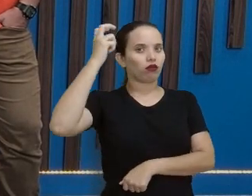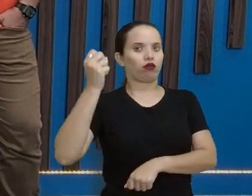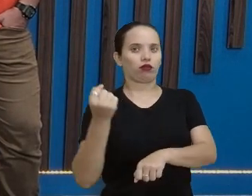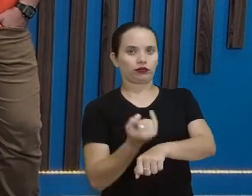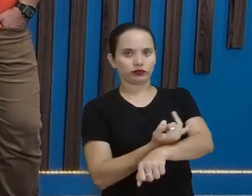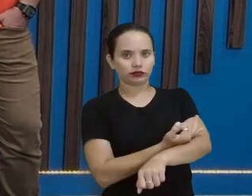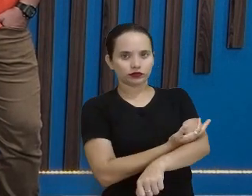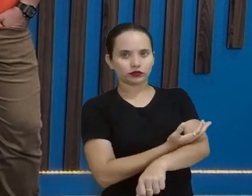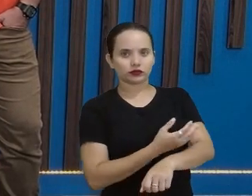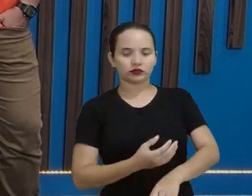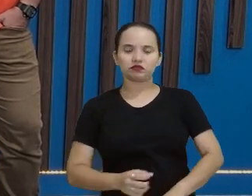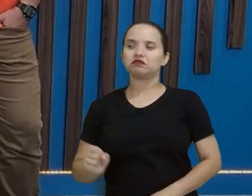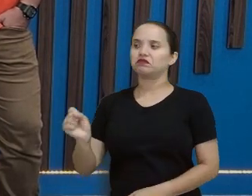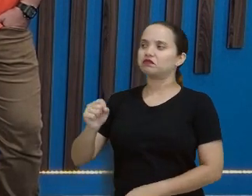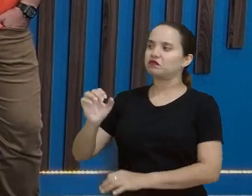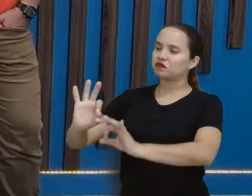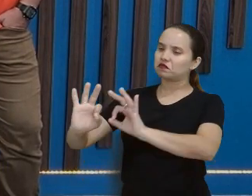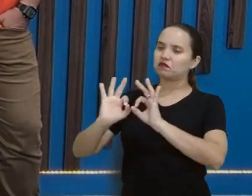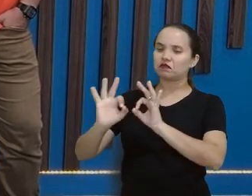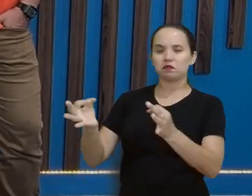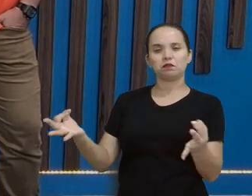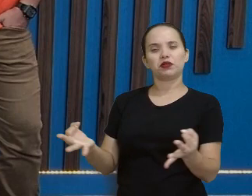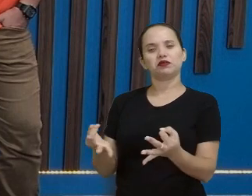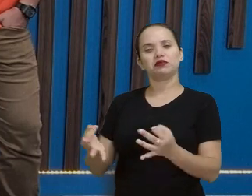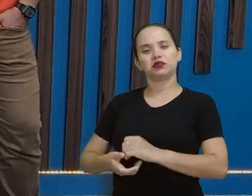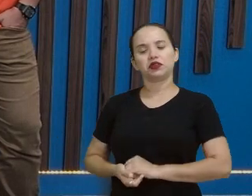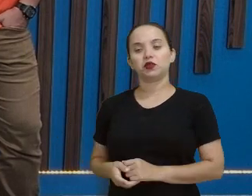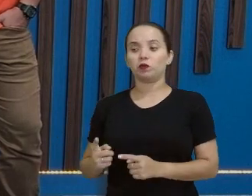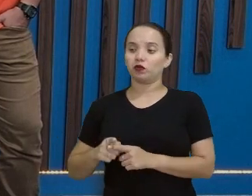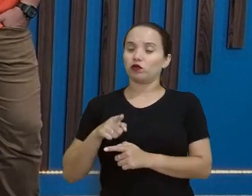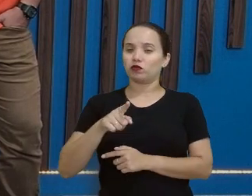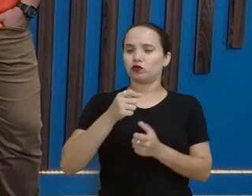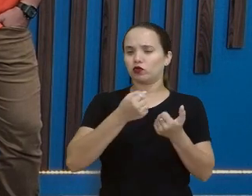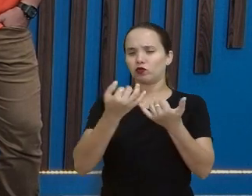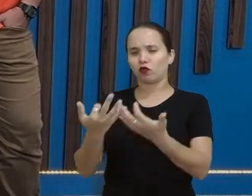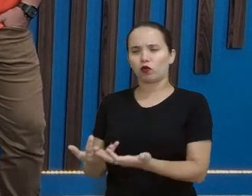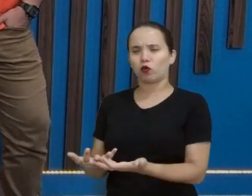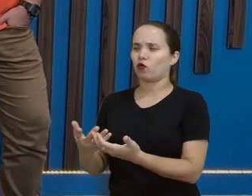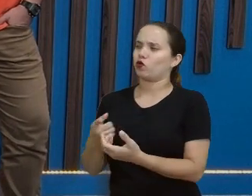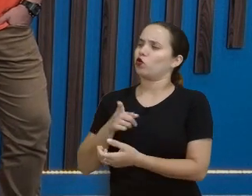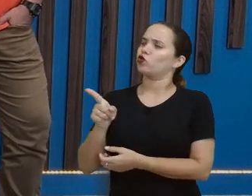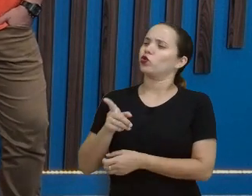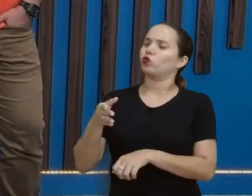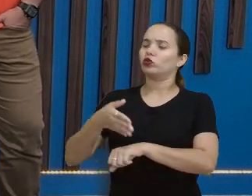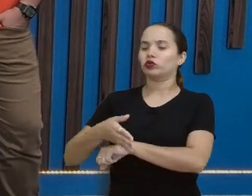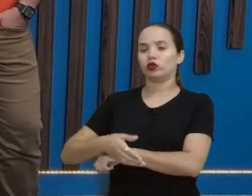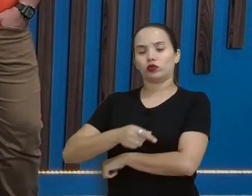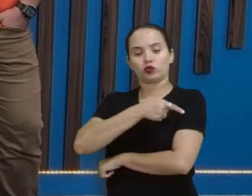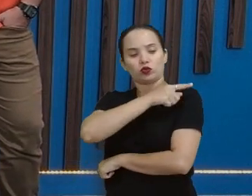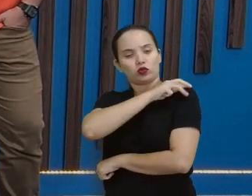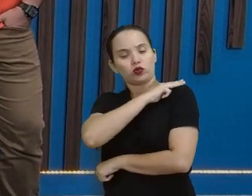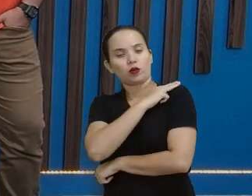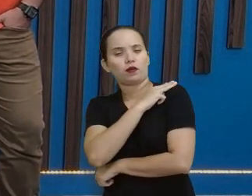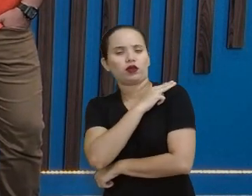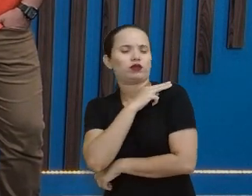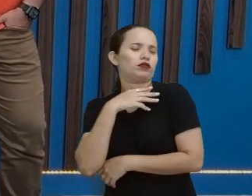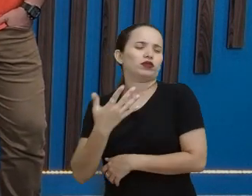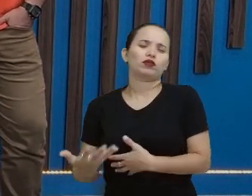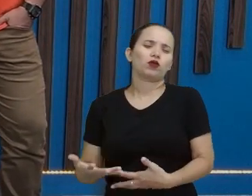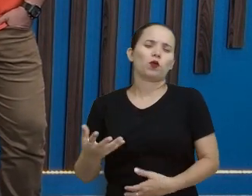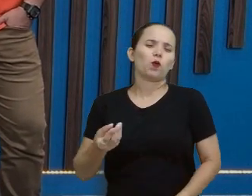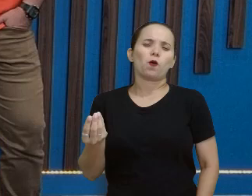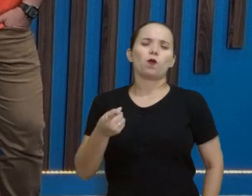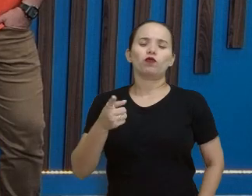né, Armando? Perfeito. E você falou, né, que eles estão entrando no ensino médio e tal. Então, ó, quantas vezes vocês não viram as